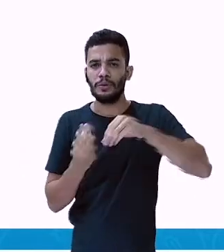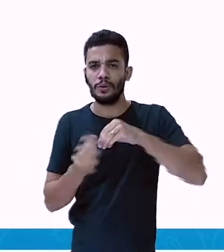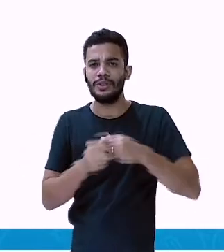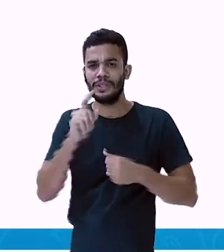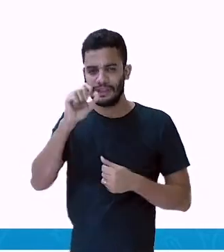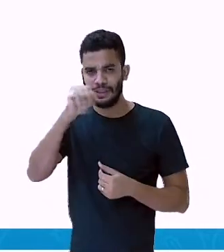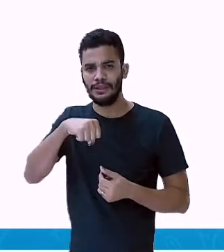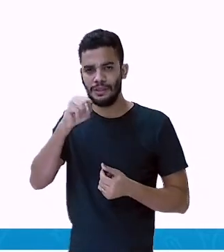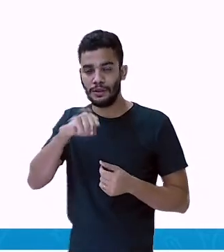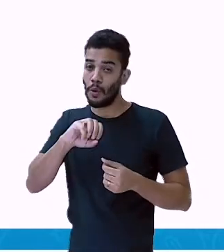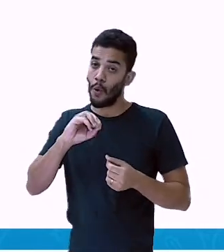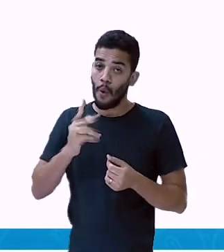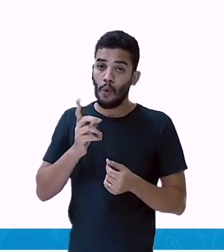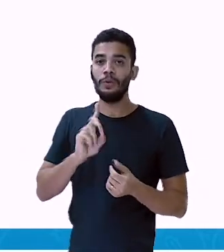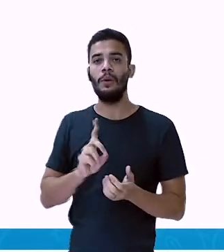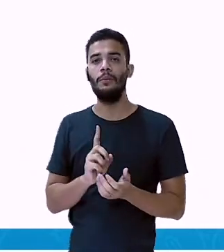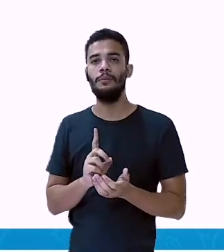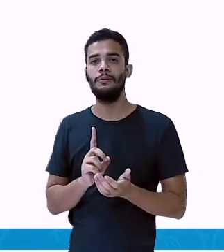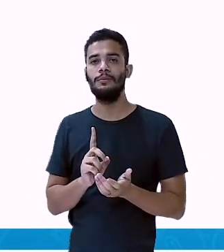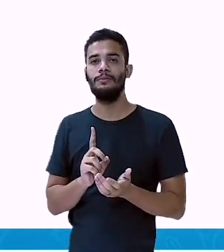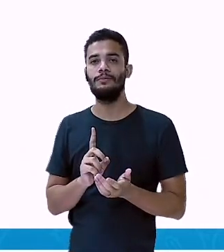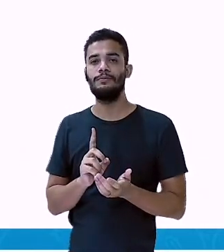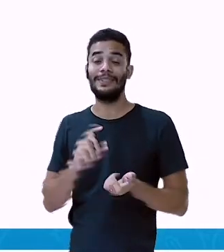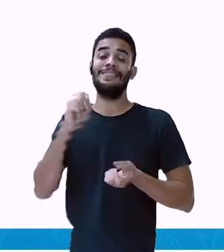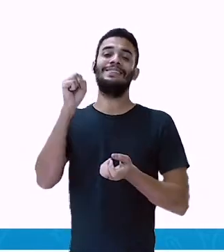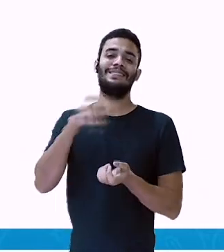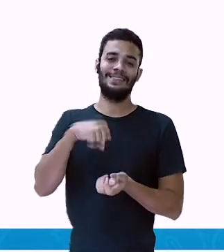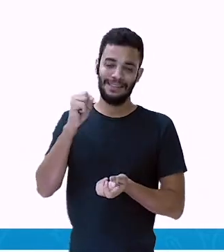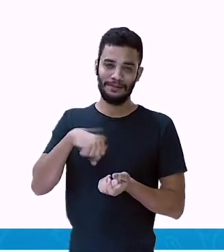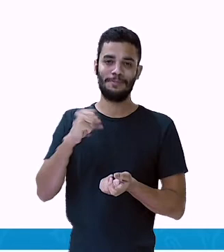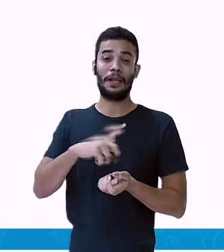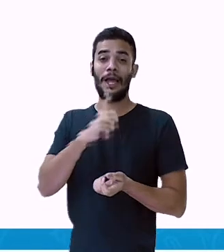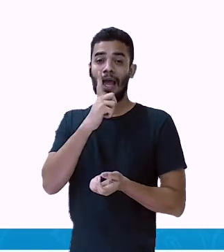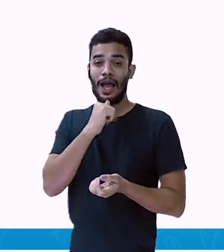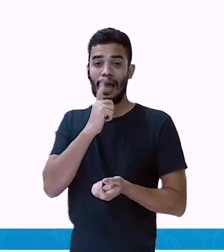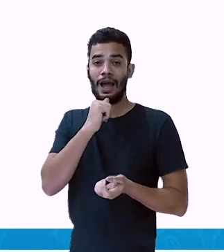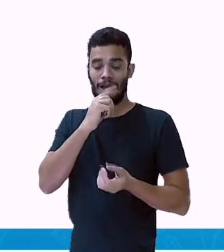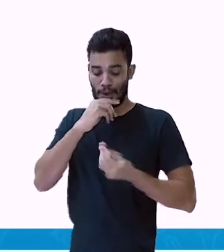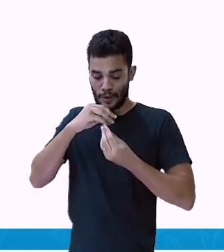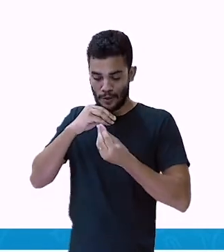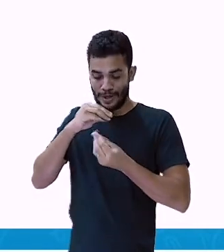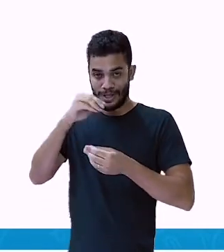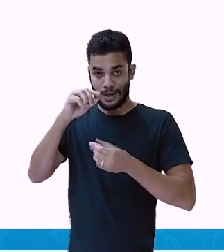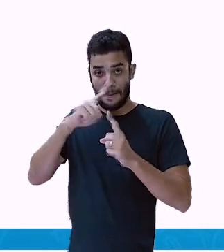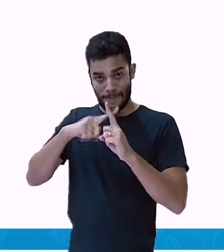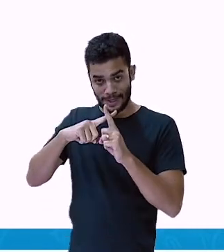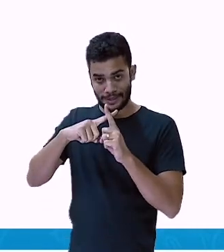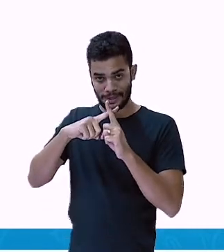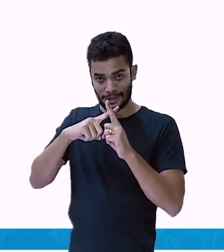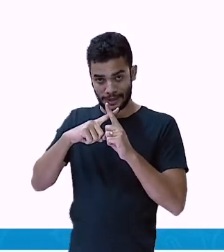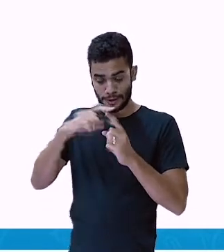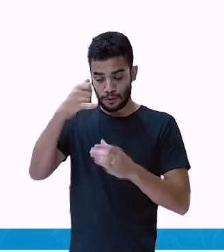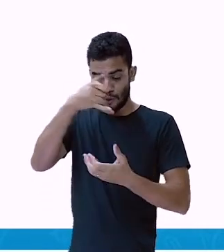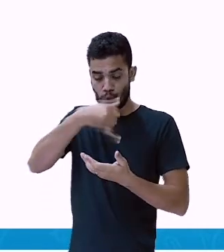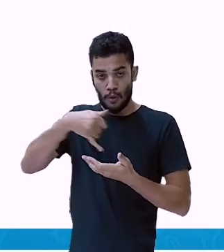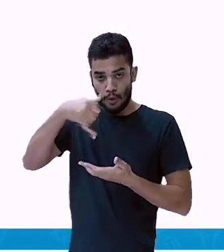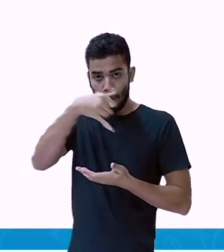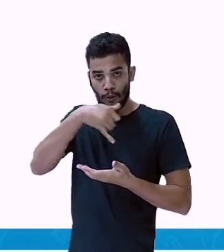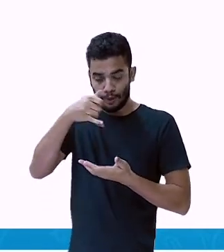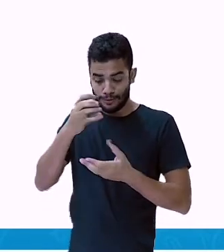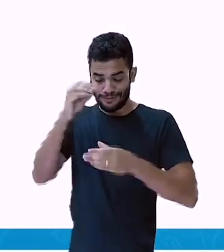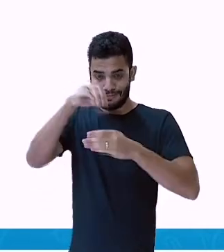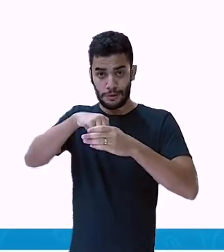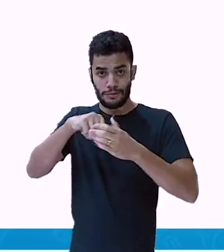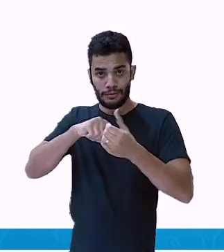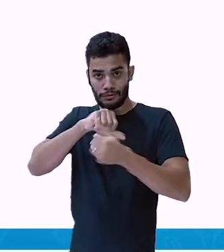vai acertar? Sim, água e óleo, substâncias diferentes, reunidas em um mesmo